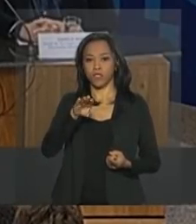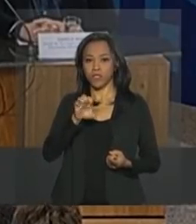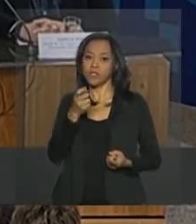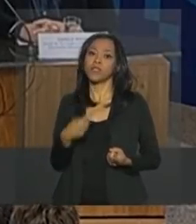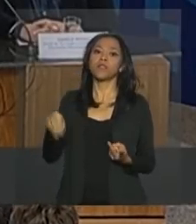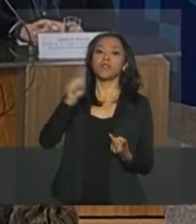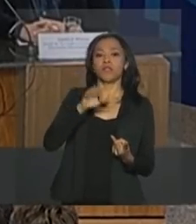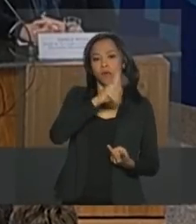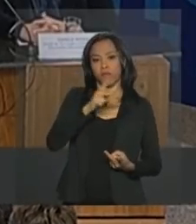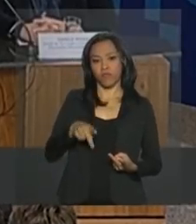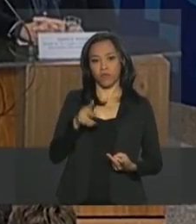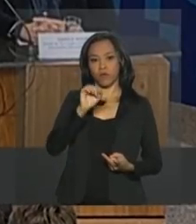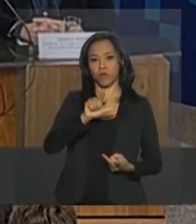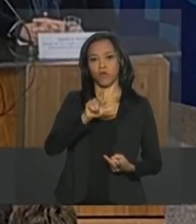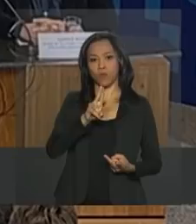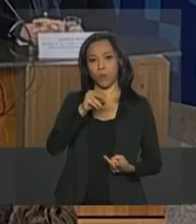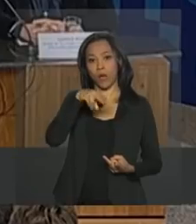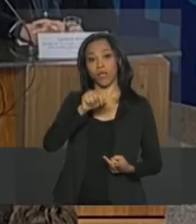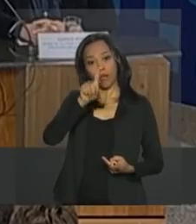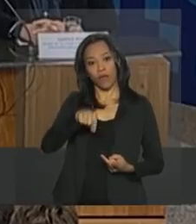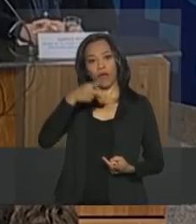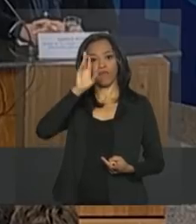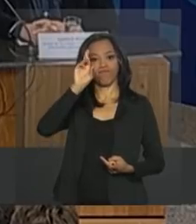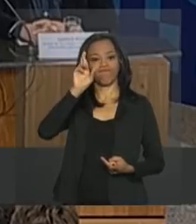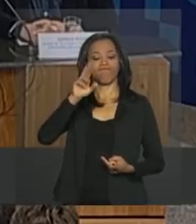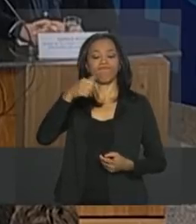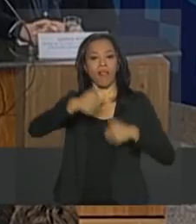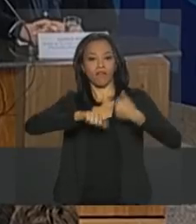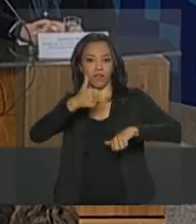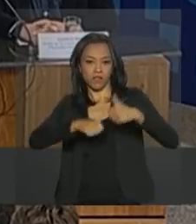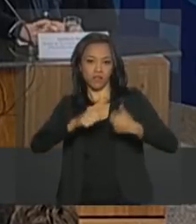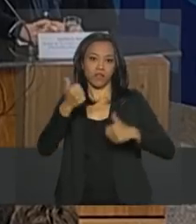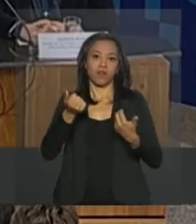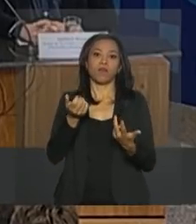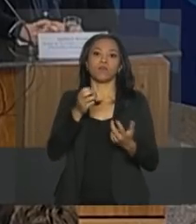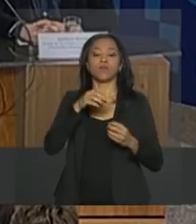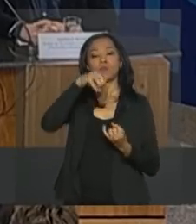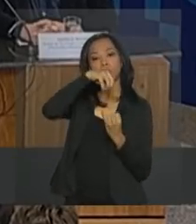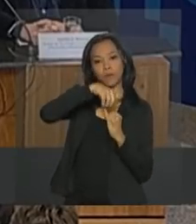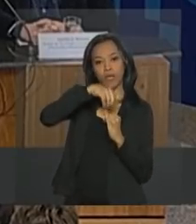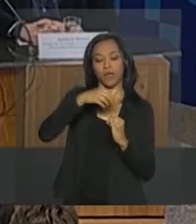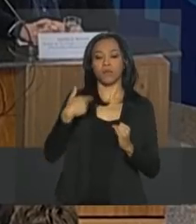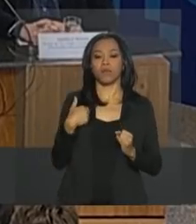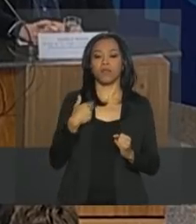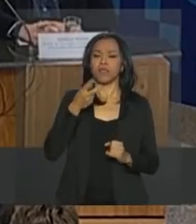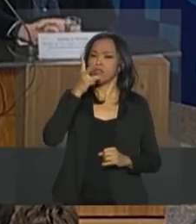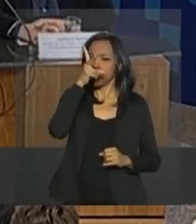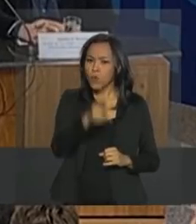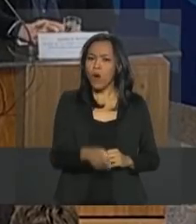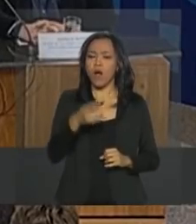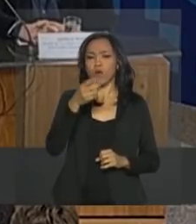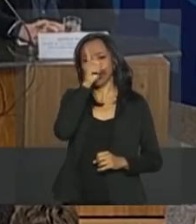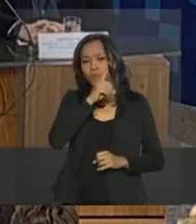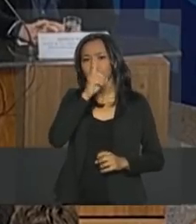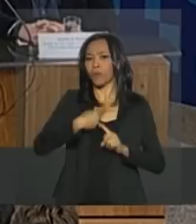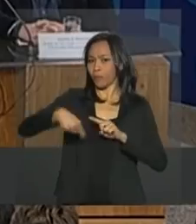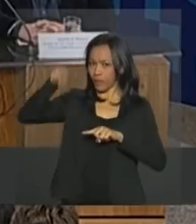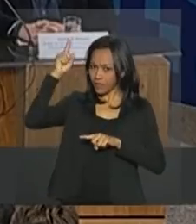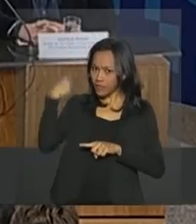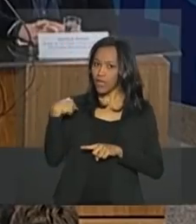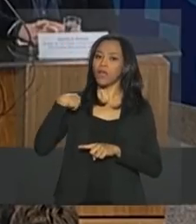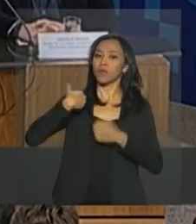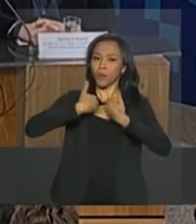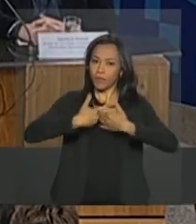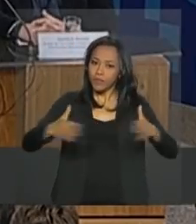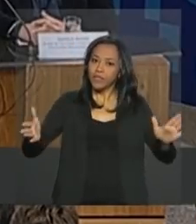que o diretor de avaliação da educação básica do inep quero é da mesma forma que comecei no domingo passado 1º